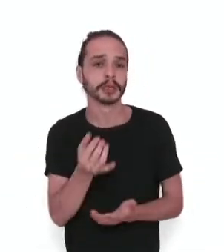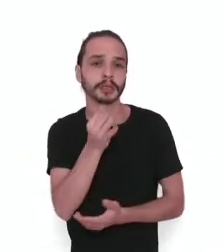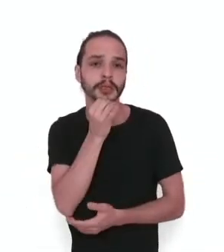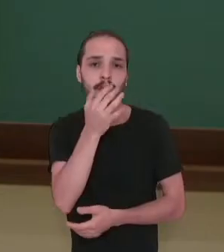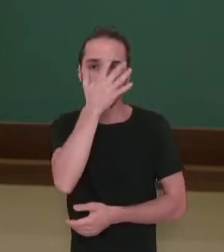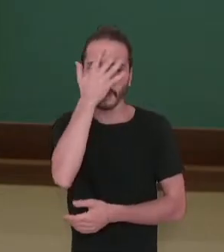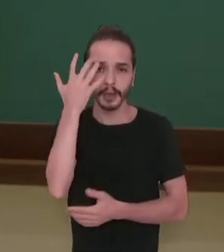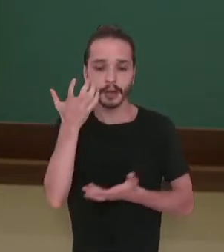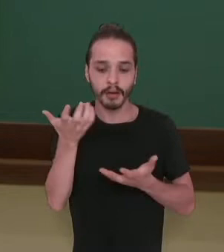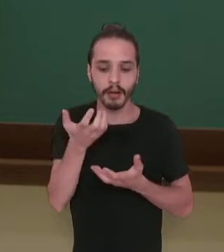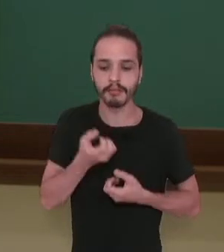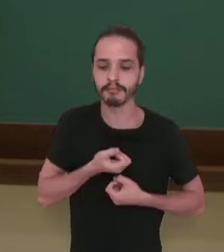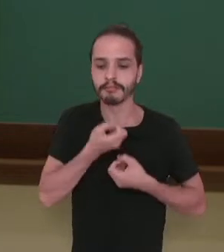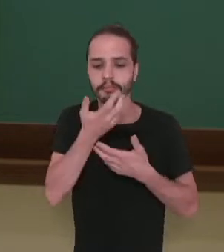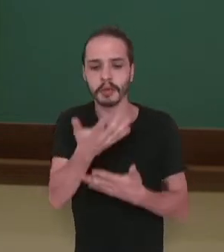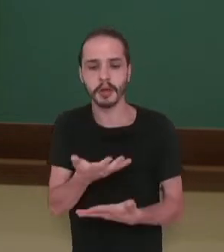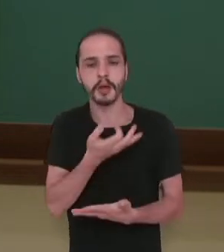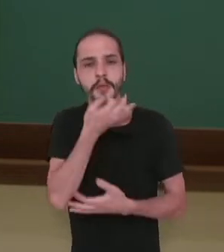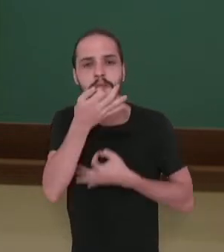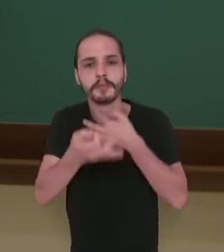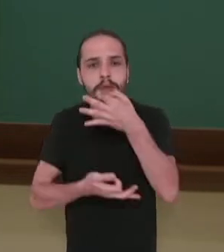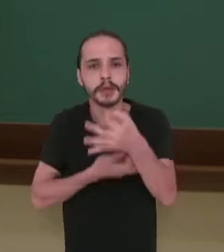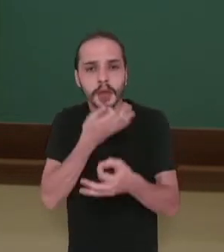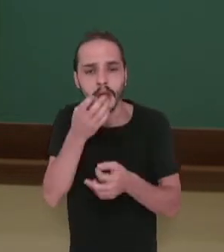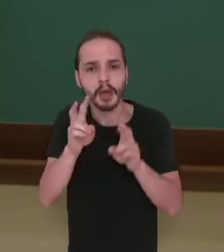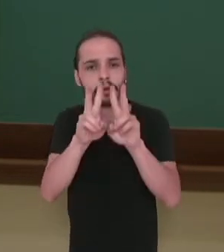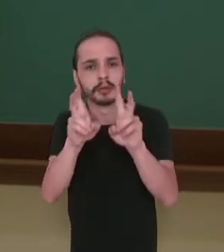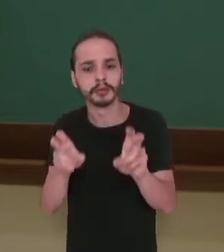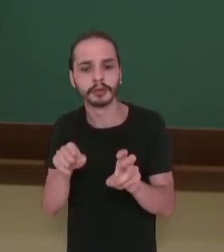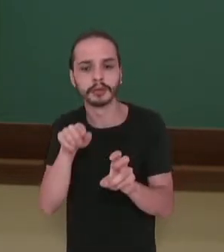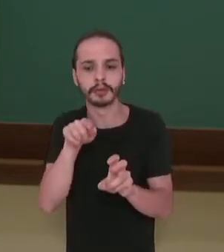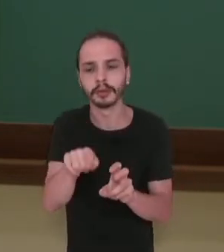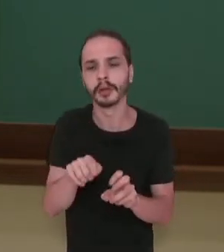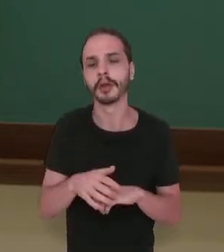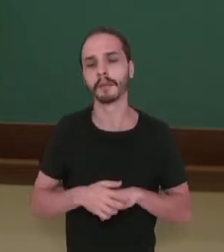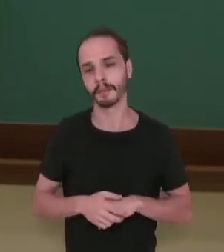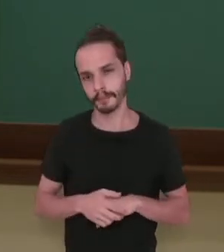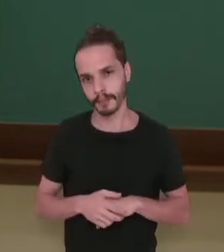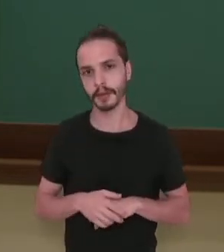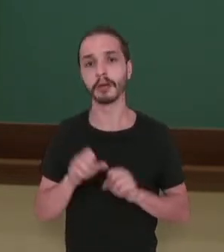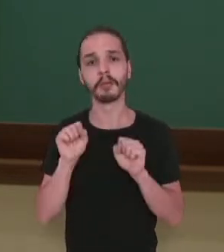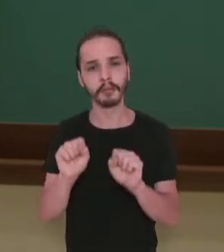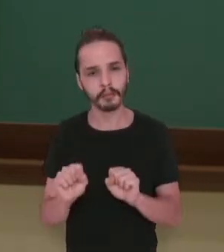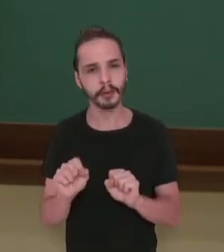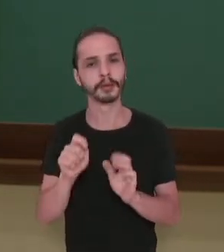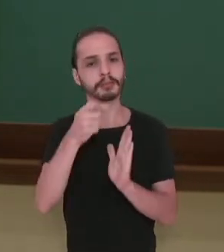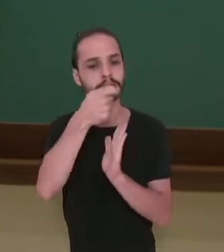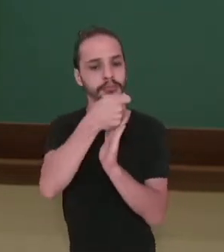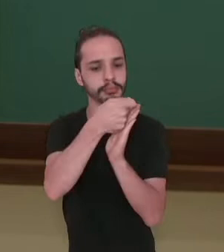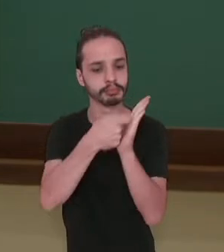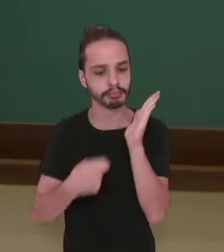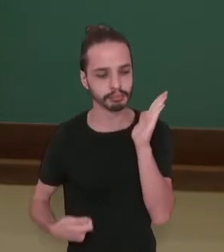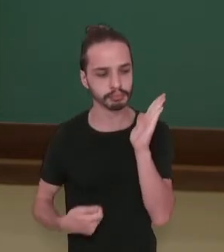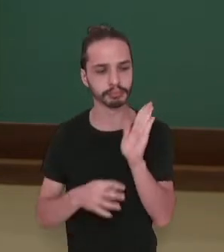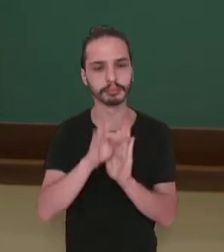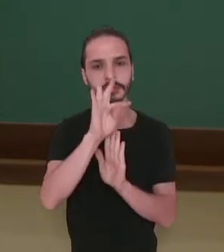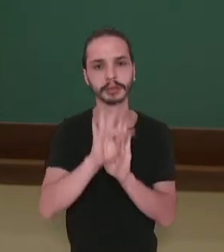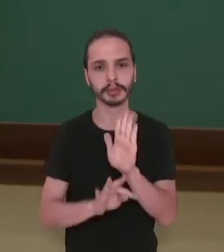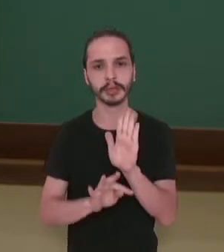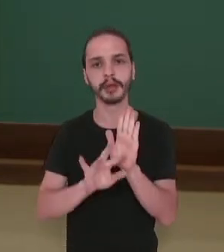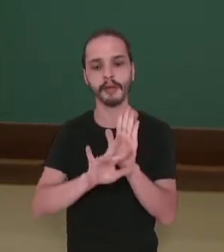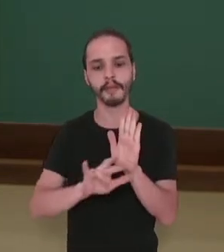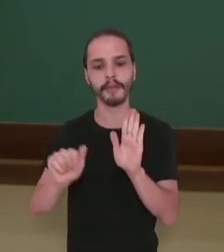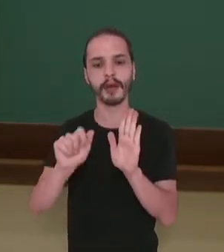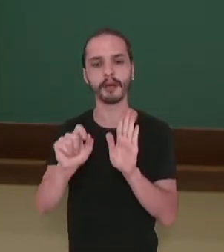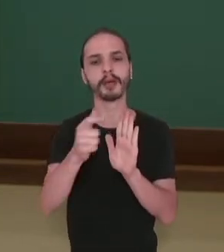quer expressar a opinião dela a respeito de um determinado tema, de um determinado assunto, ela pode produzir um texto que vai ser considerado um